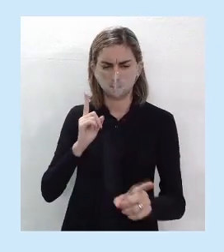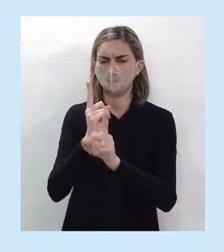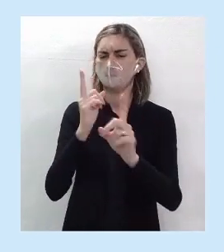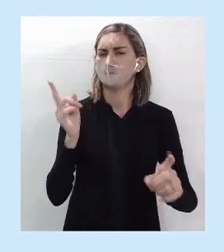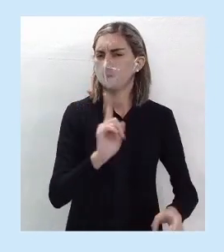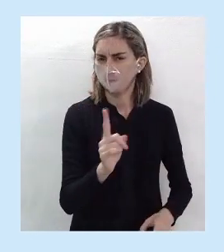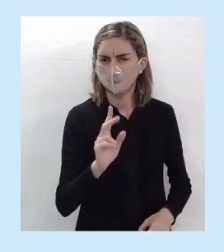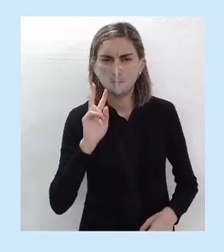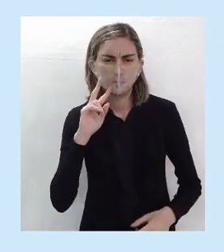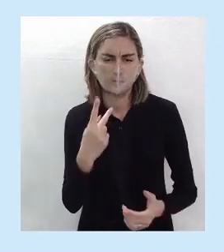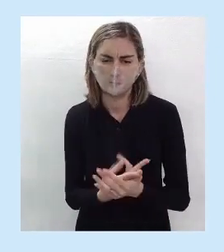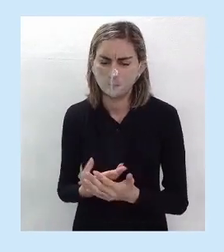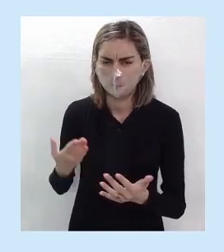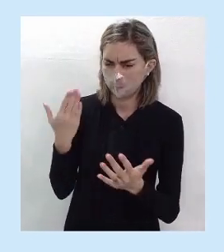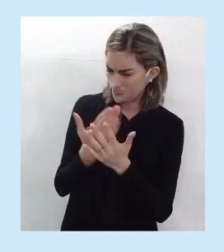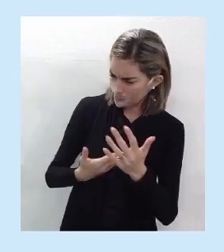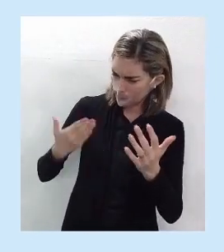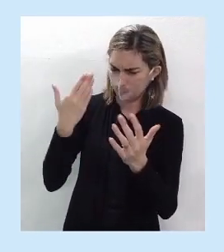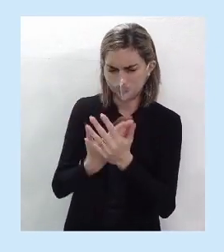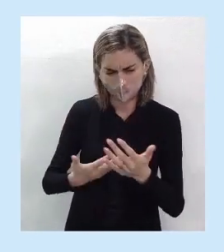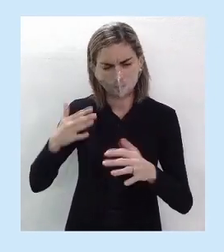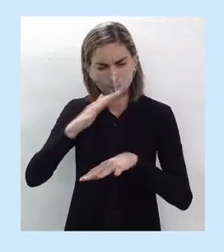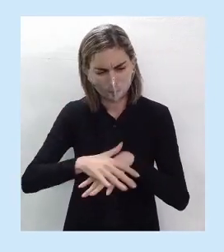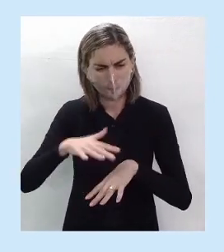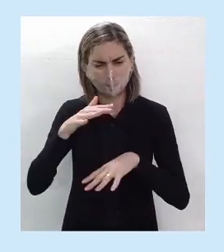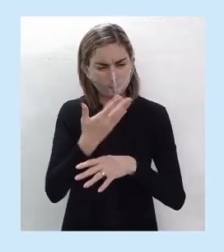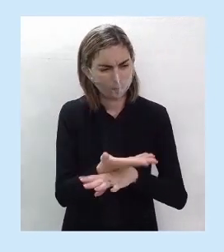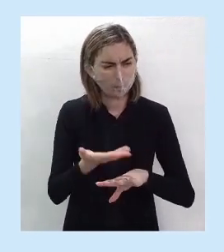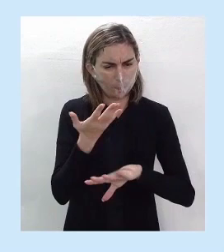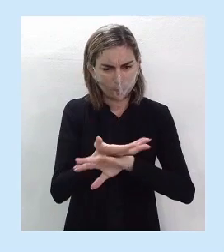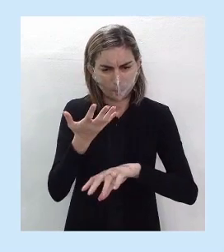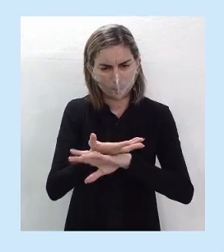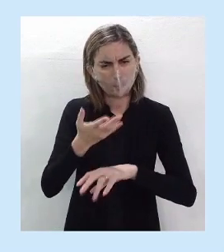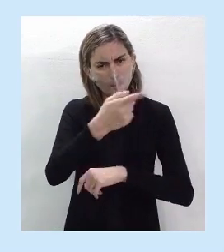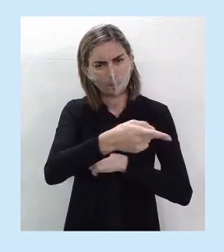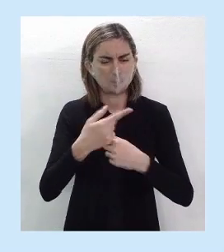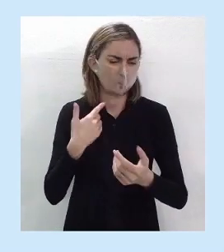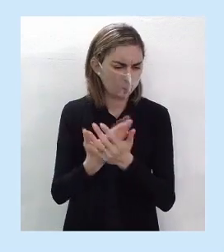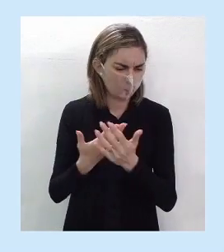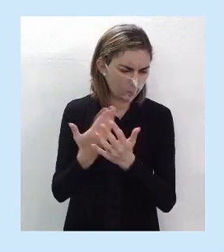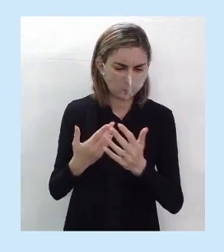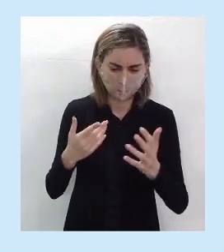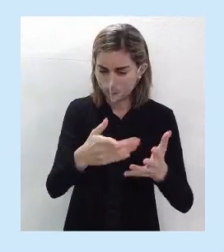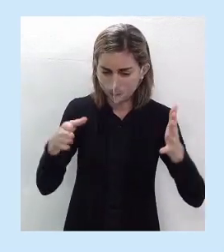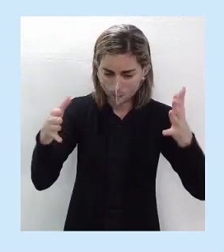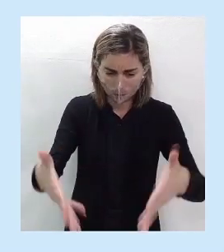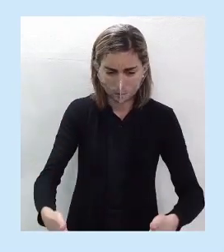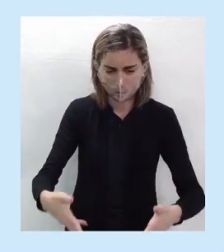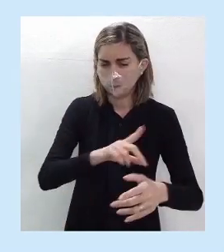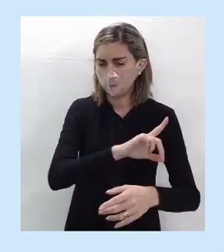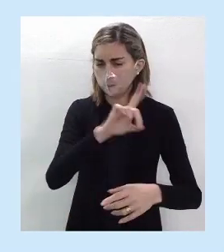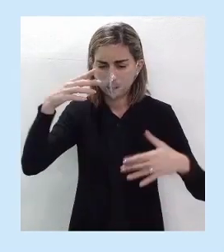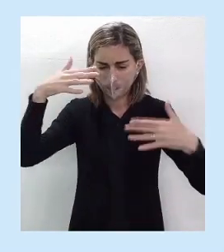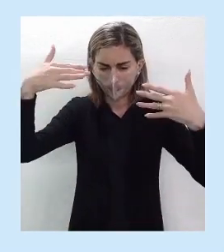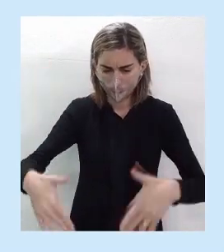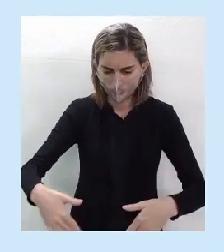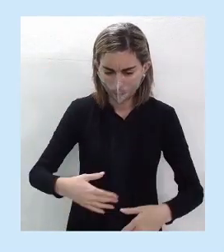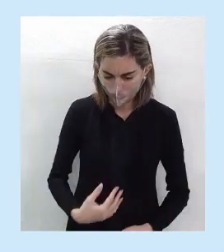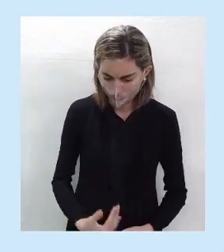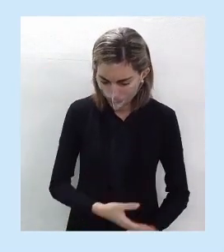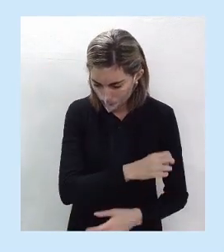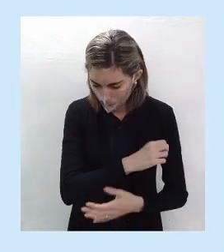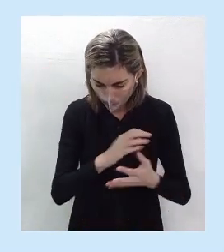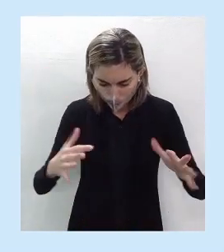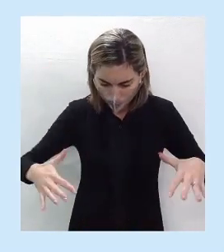reconheceu estudando que só para aquela matéria, certo? E aí quando chega lá na escola, no dia da prova, você estava